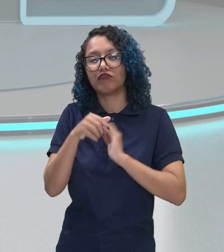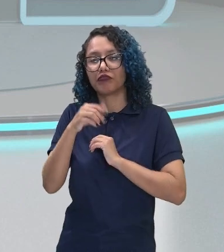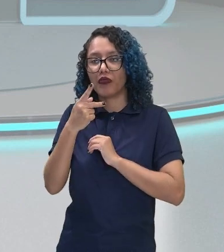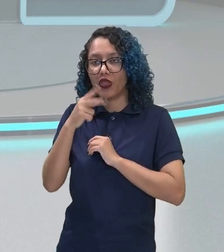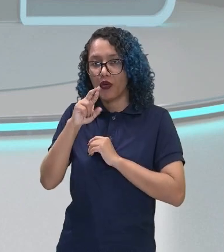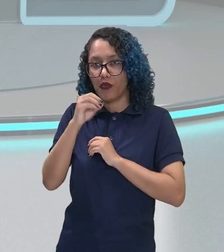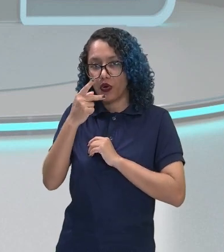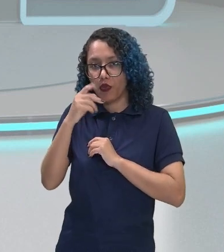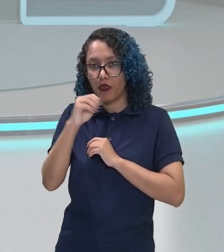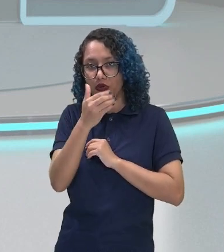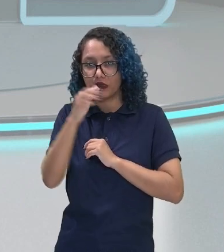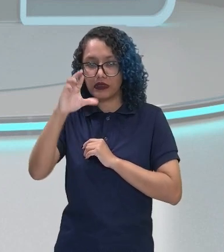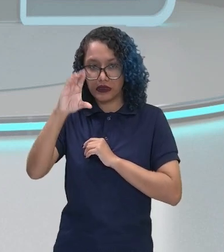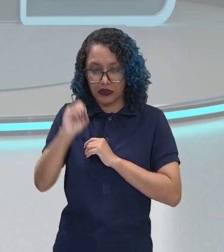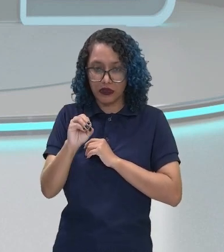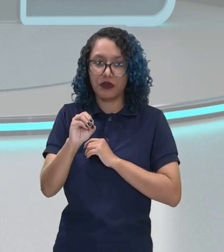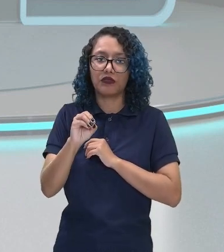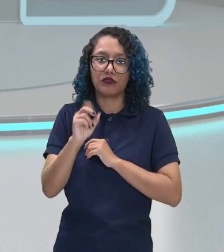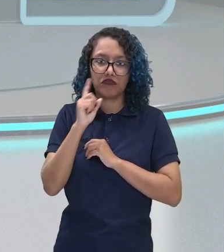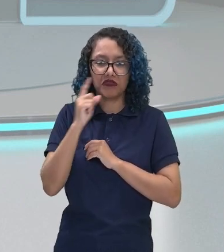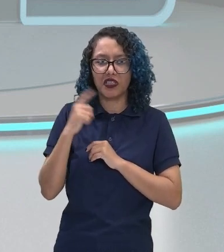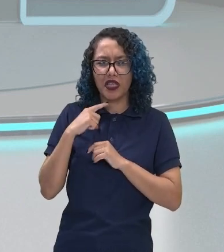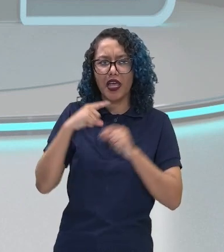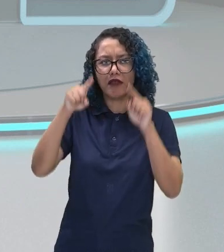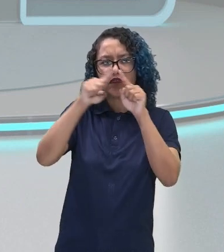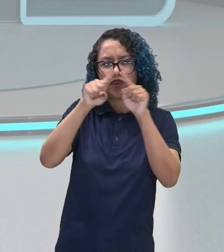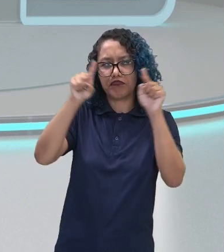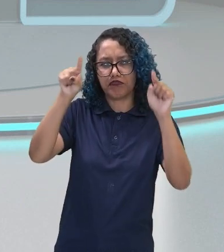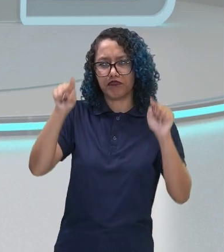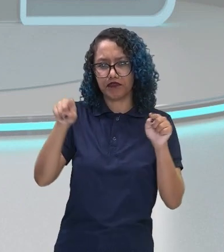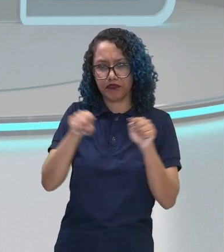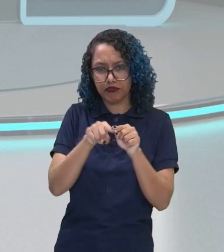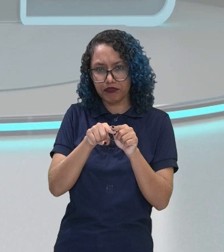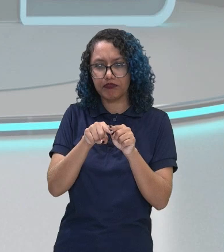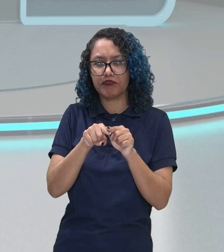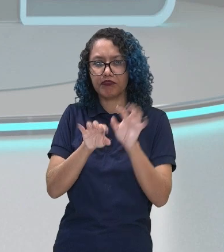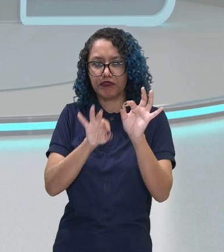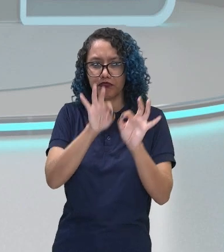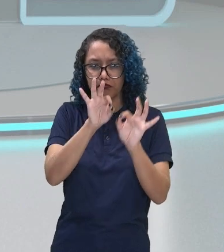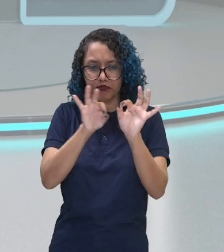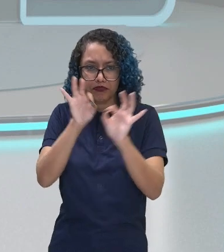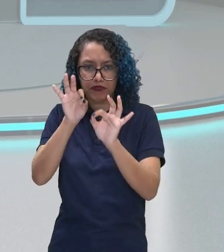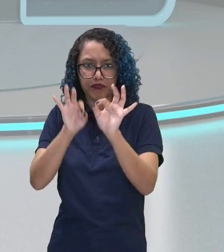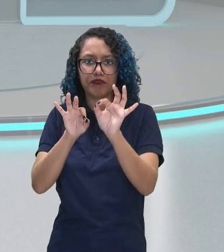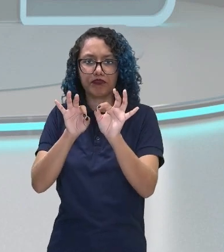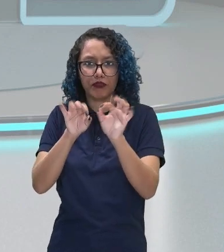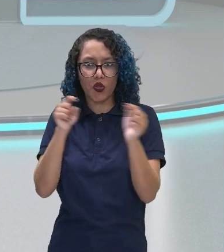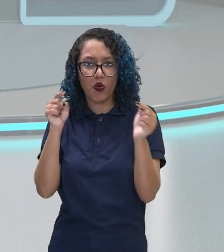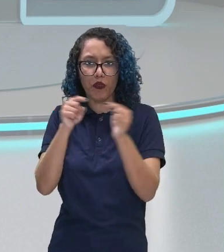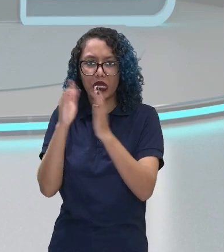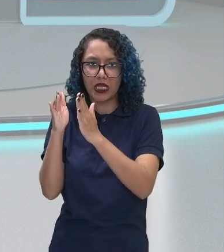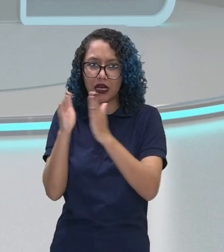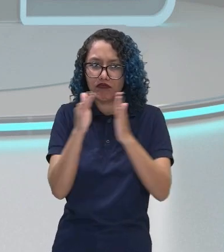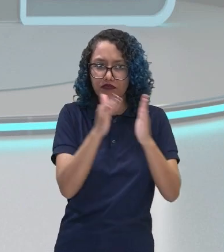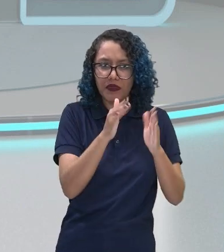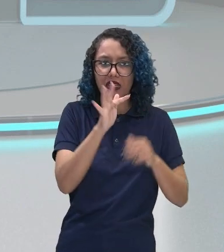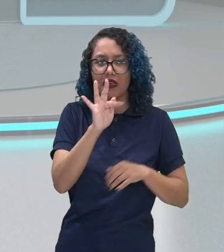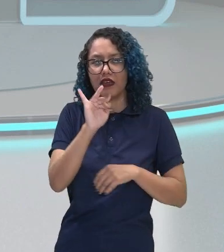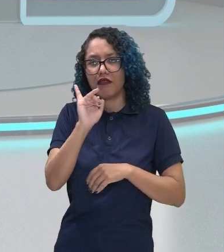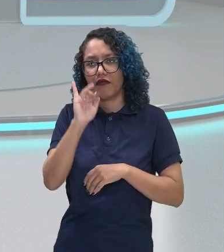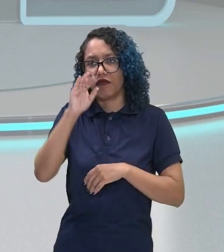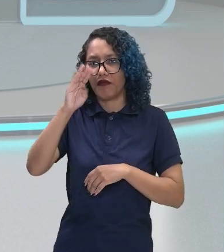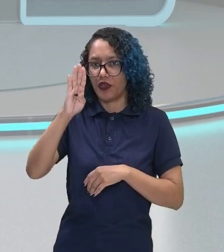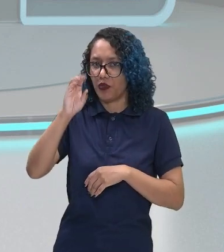essa parte de forma quadrada e segue essa sequência, que isso a gente chama de Fibonacci. Então,